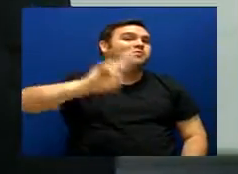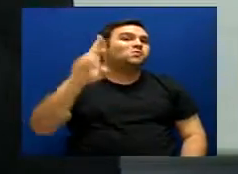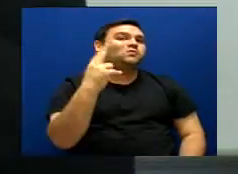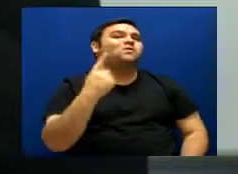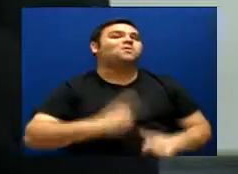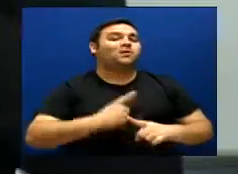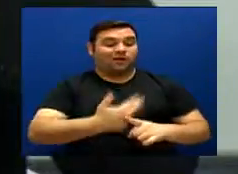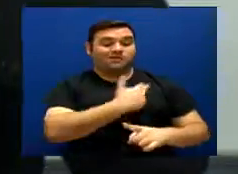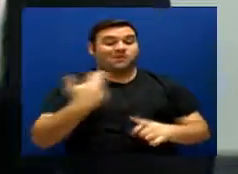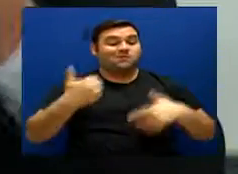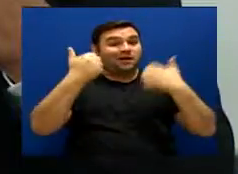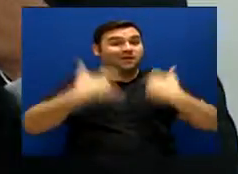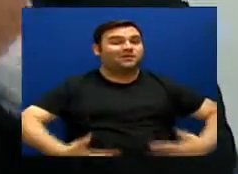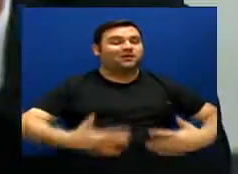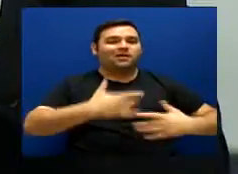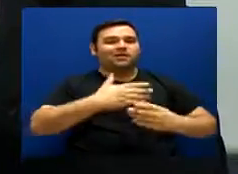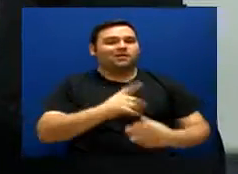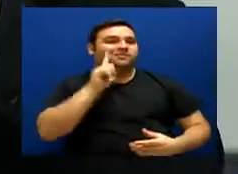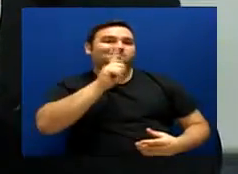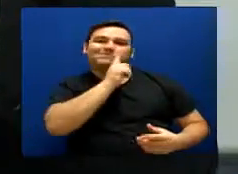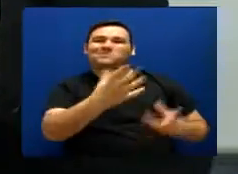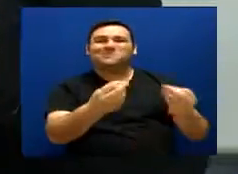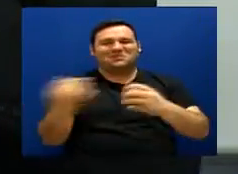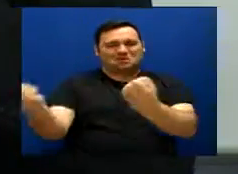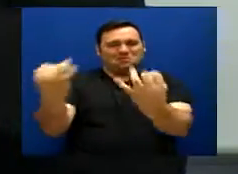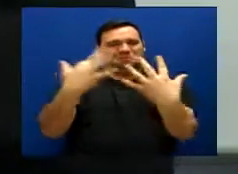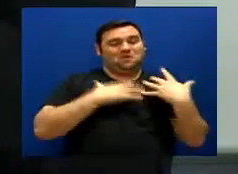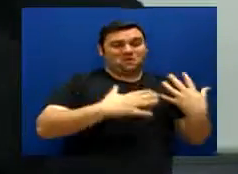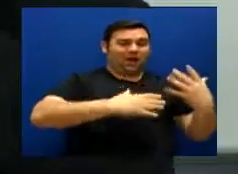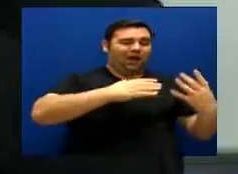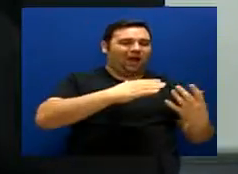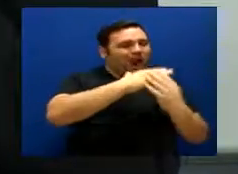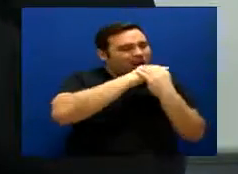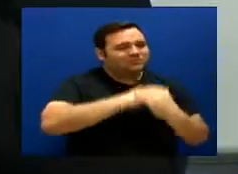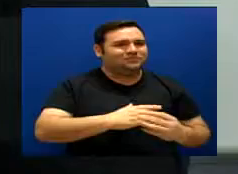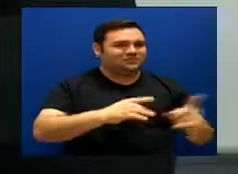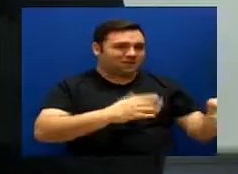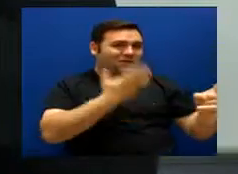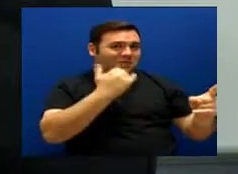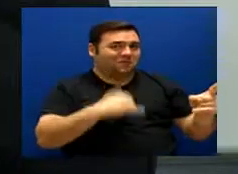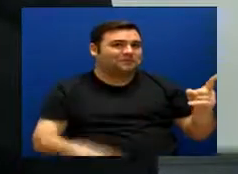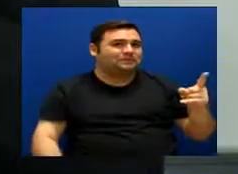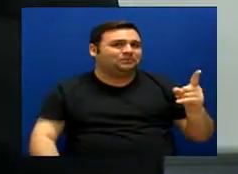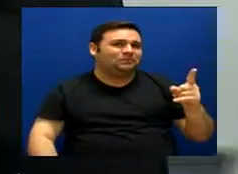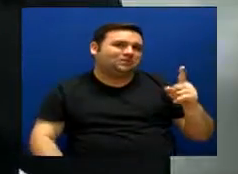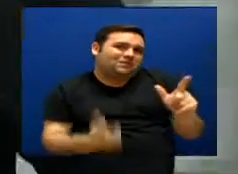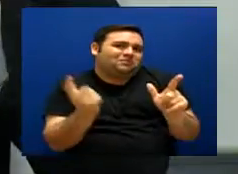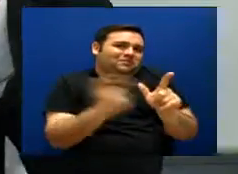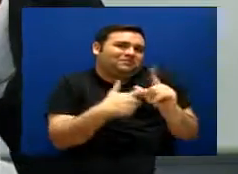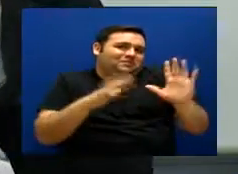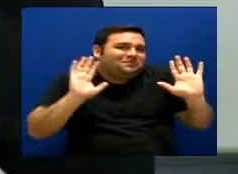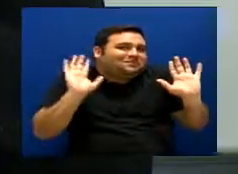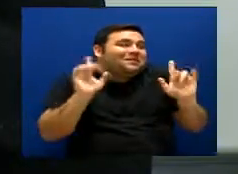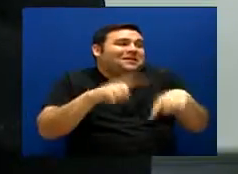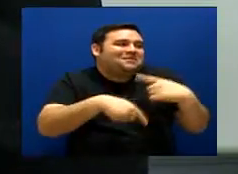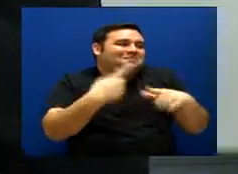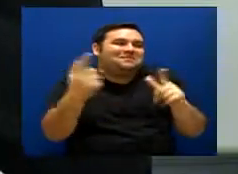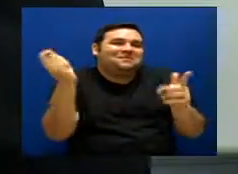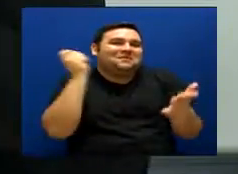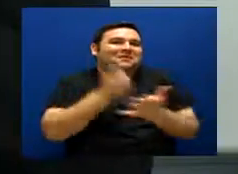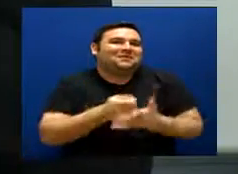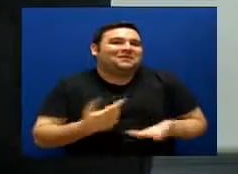que me citou depois do lanche, foi com vários vereadores lá. Tá certo que ele comeu fiado lá, mas tudo bem, depois ele